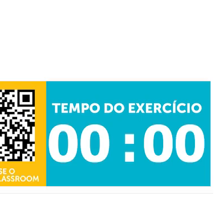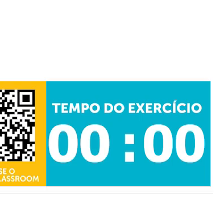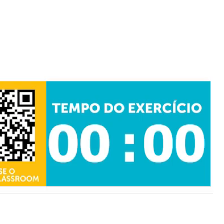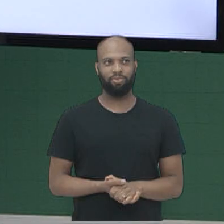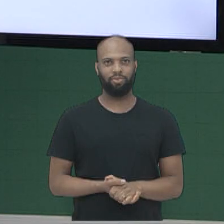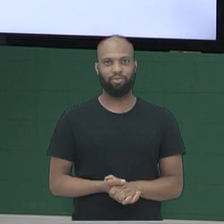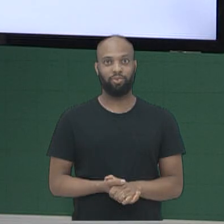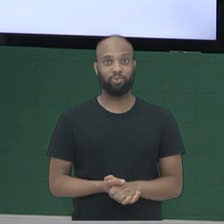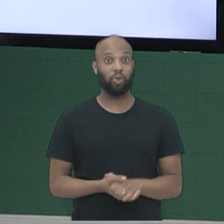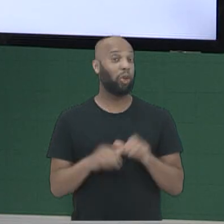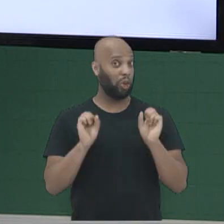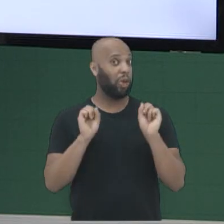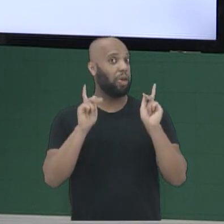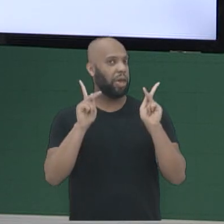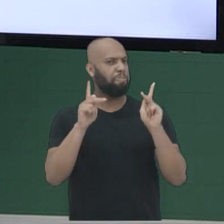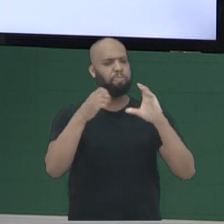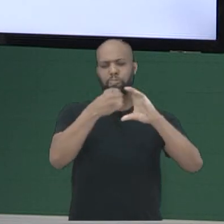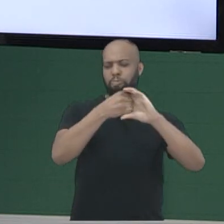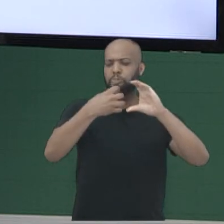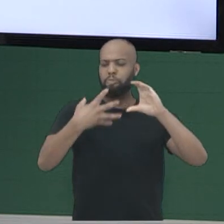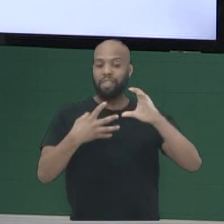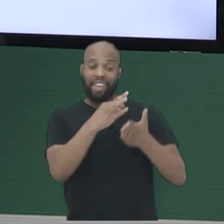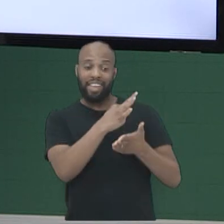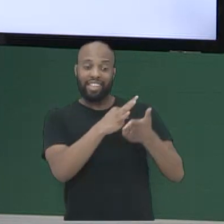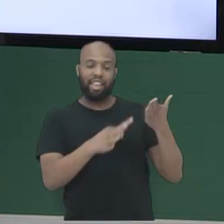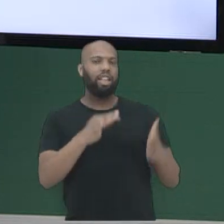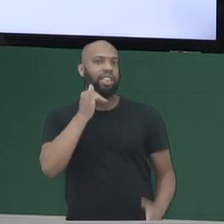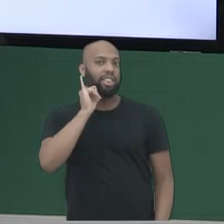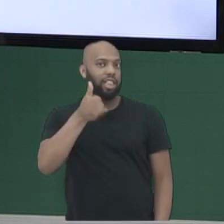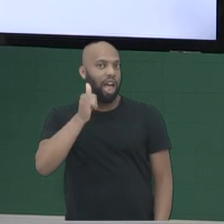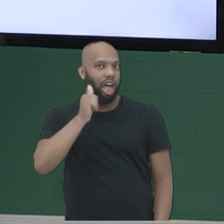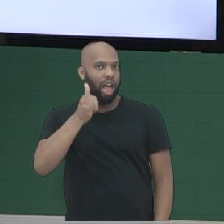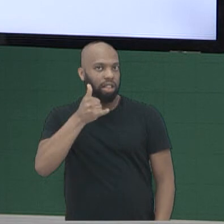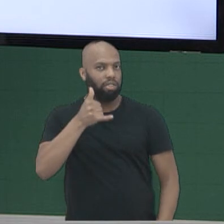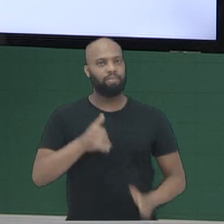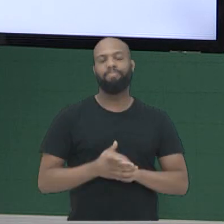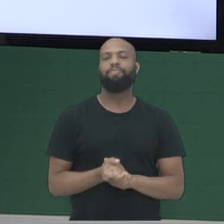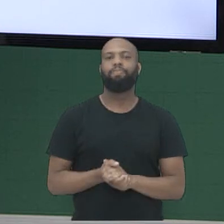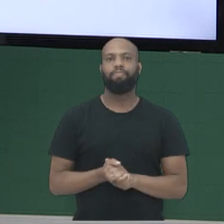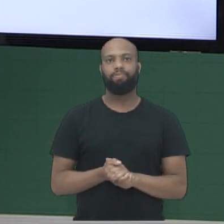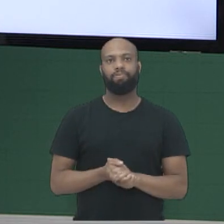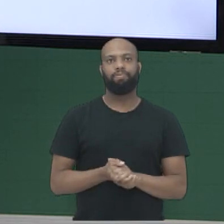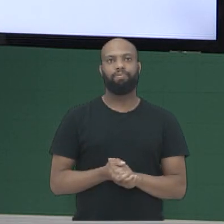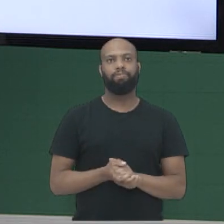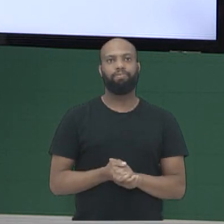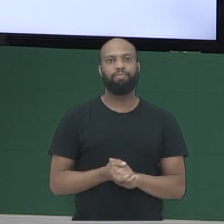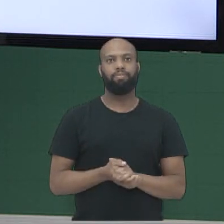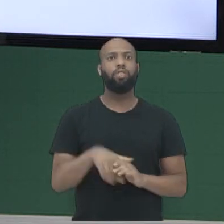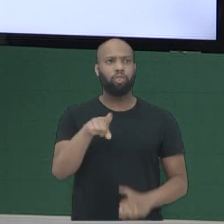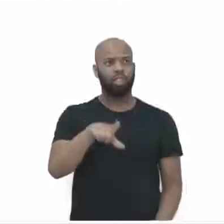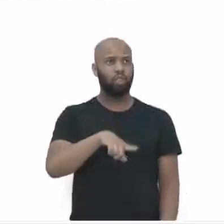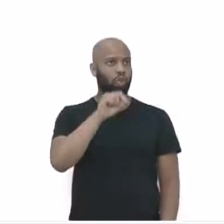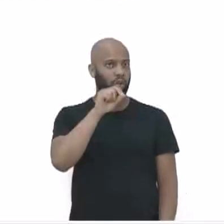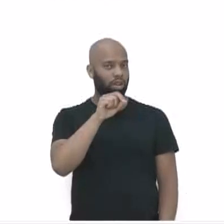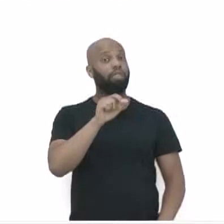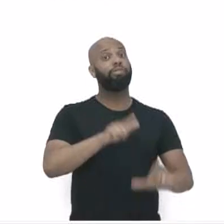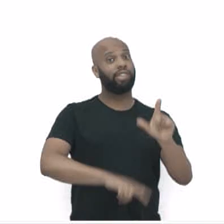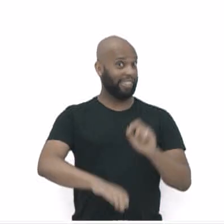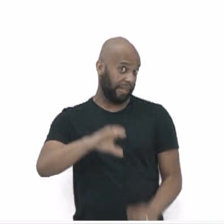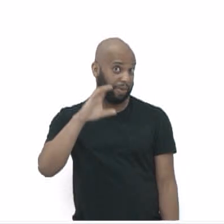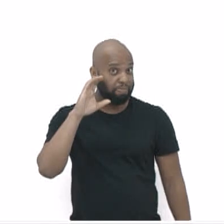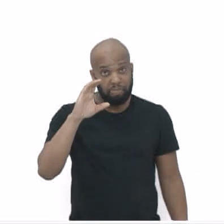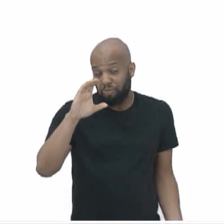aí bastante legal. O que a gente vai fazer? Dentro desse mapa mental, a gente procurar identificar as partes do enredo. Vou fazer